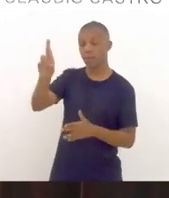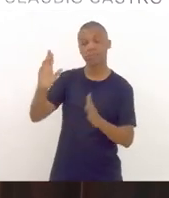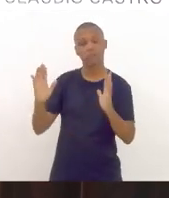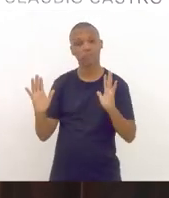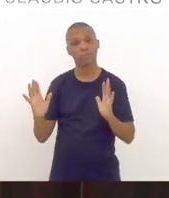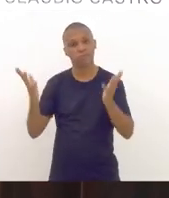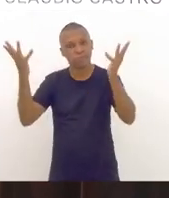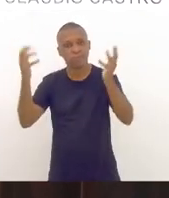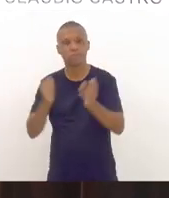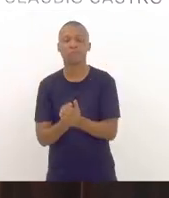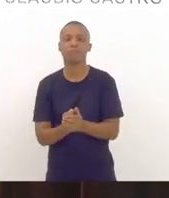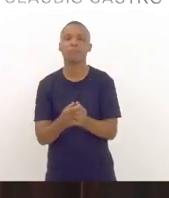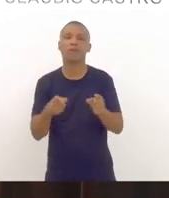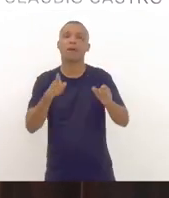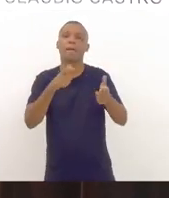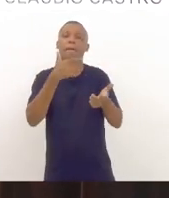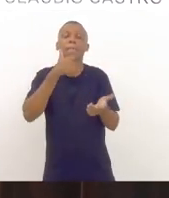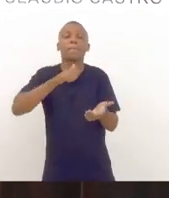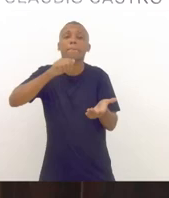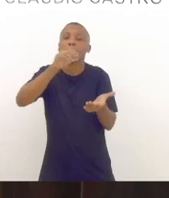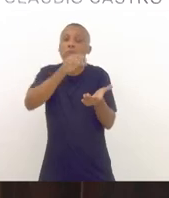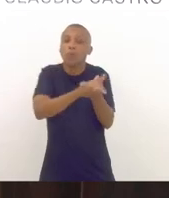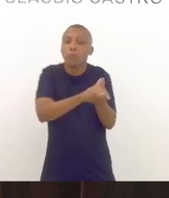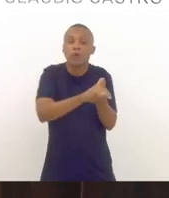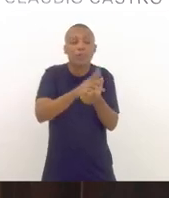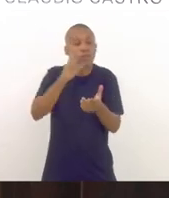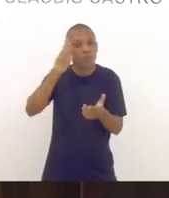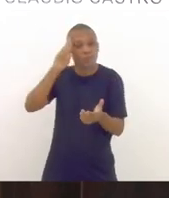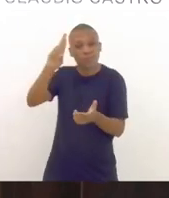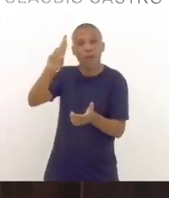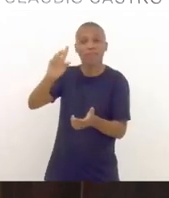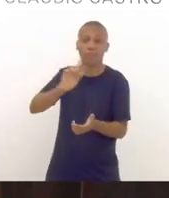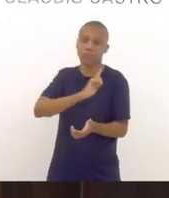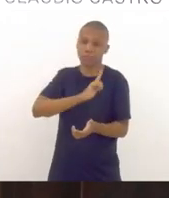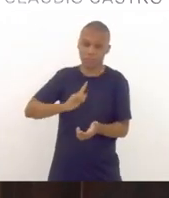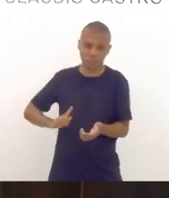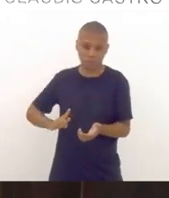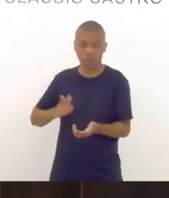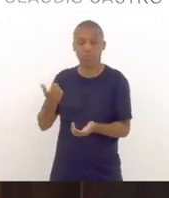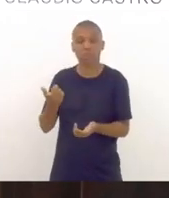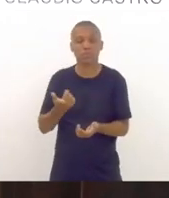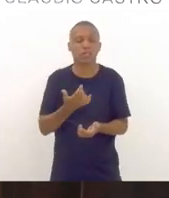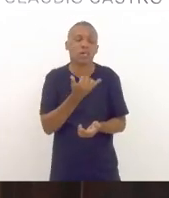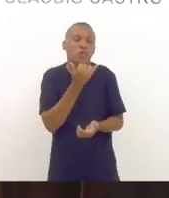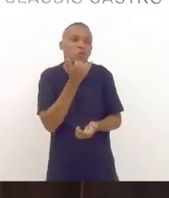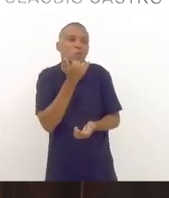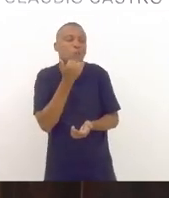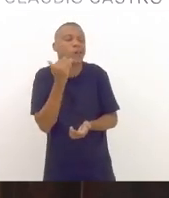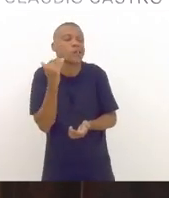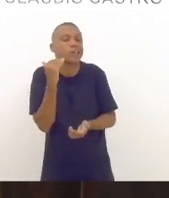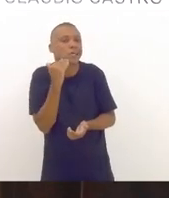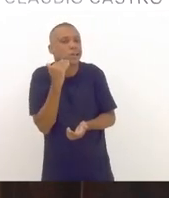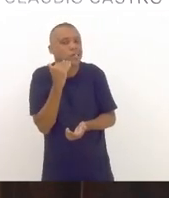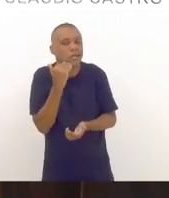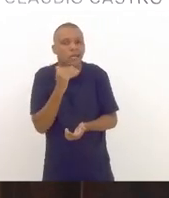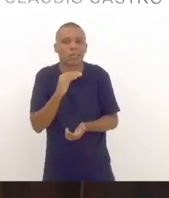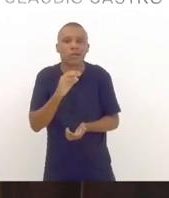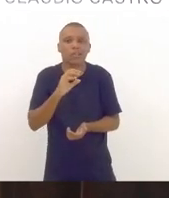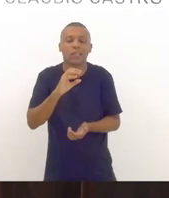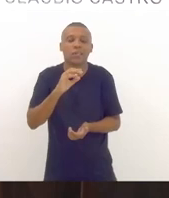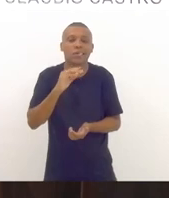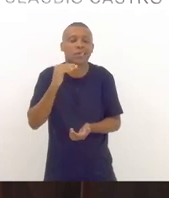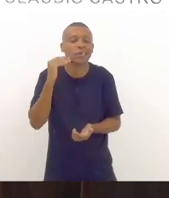agradecer minha esposa, meu chefe de gabinete, Jaime. Chagas, desculpa aí a gafe, irmão.